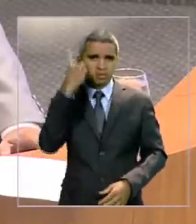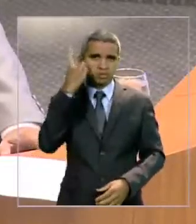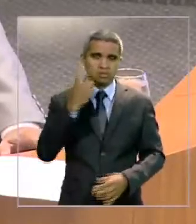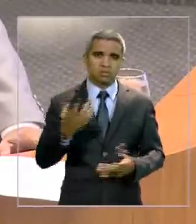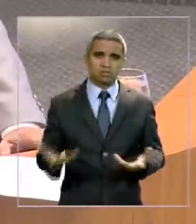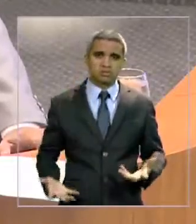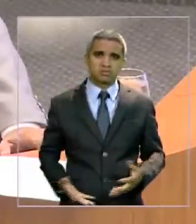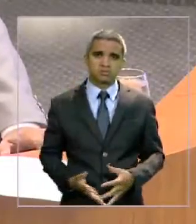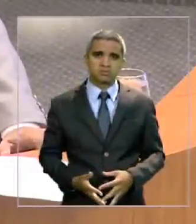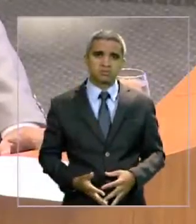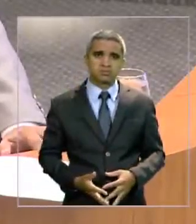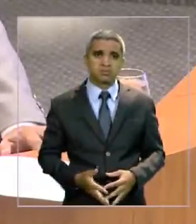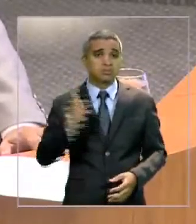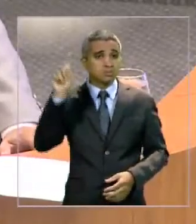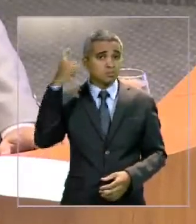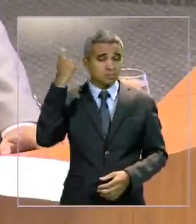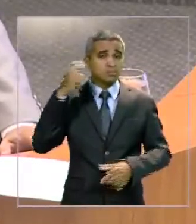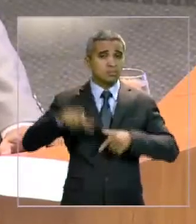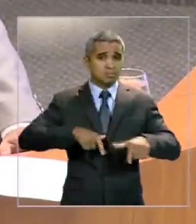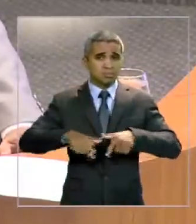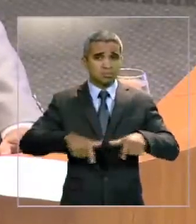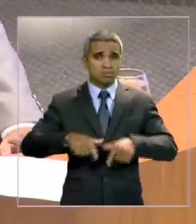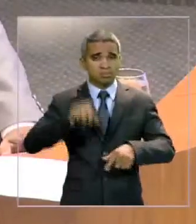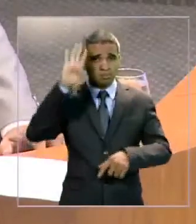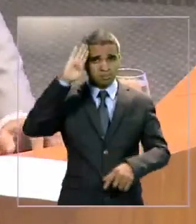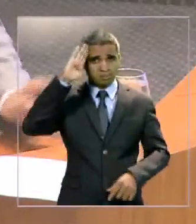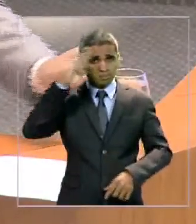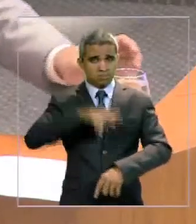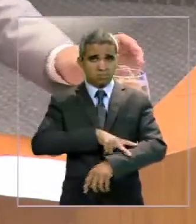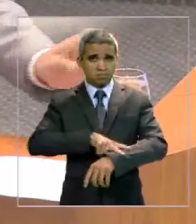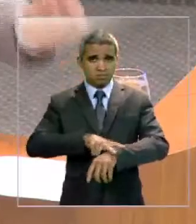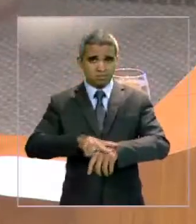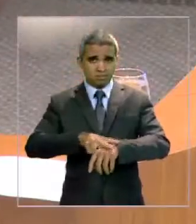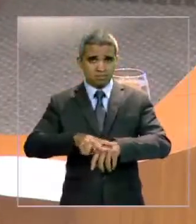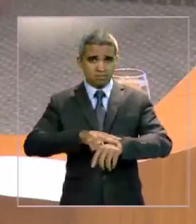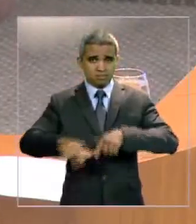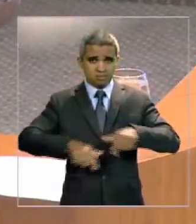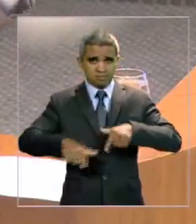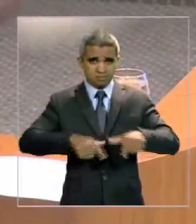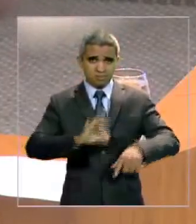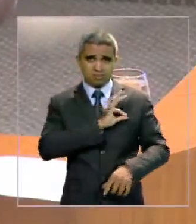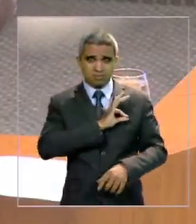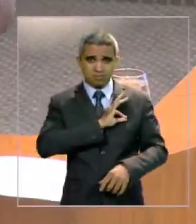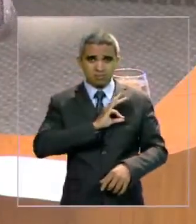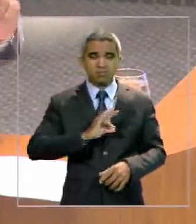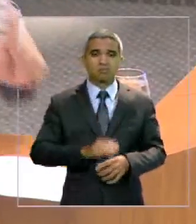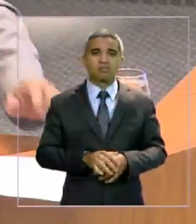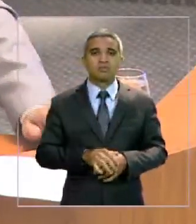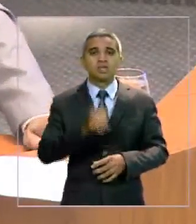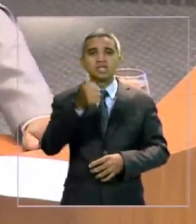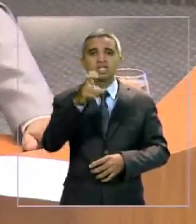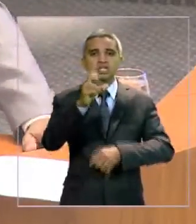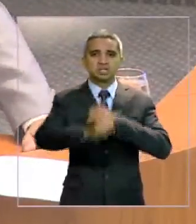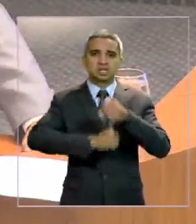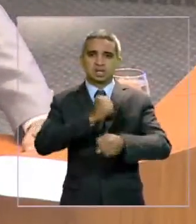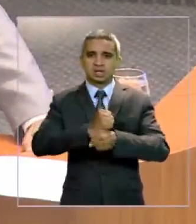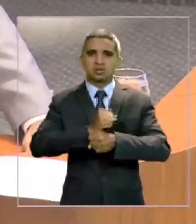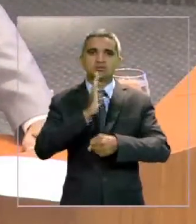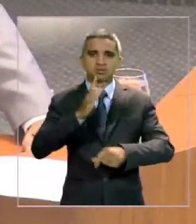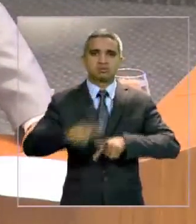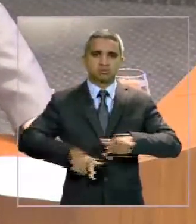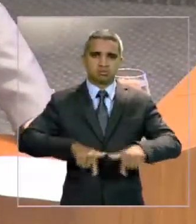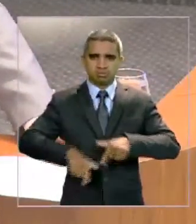Secretária Municipal de Saúde. Providenciar um local para oficina ortopédica e manutenção das cadeiras de rodas.